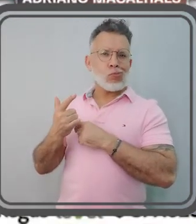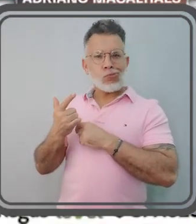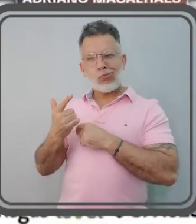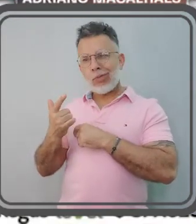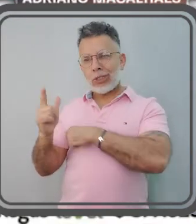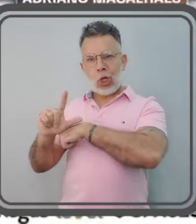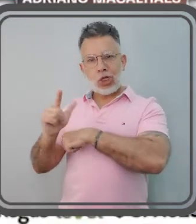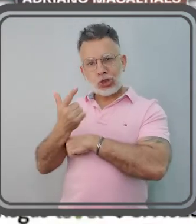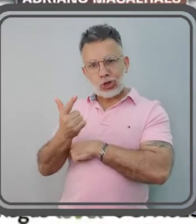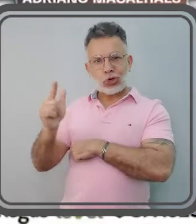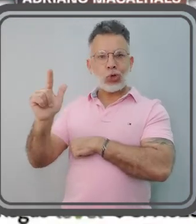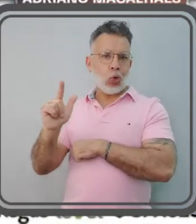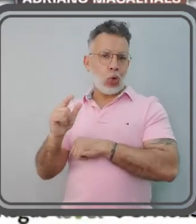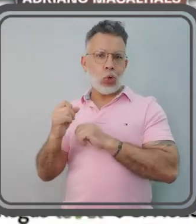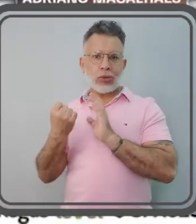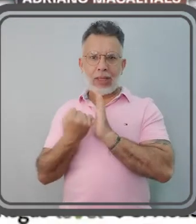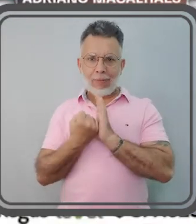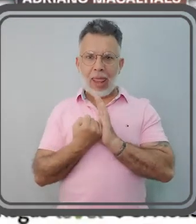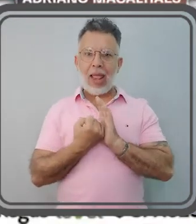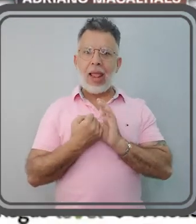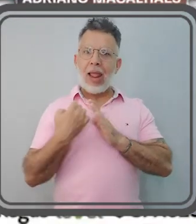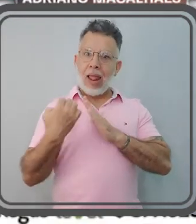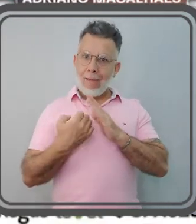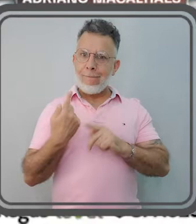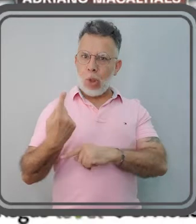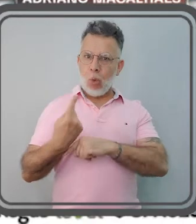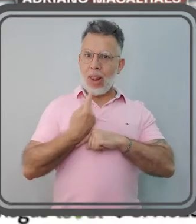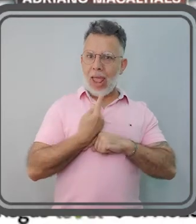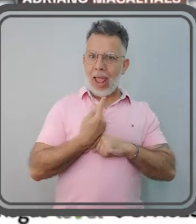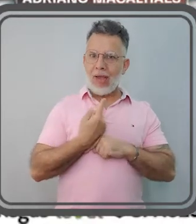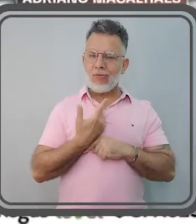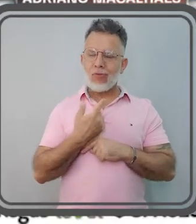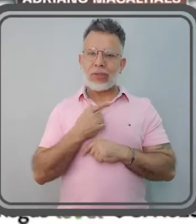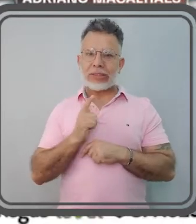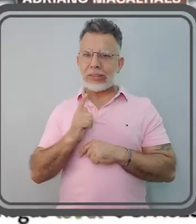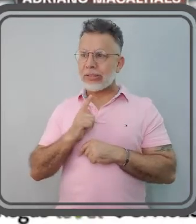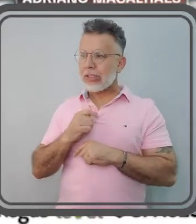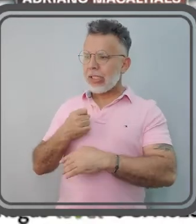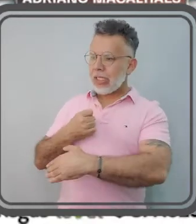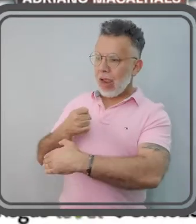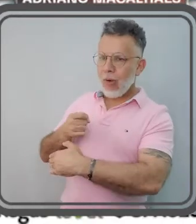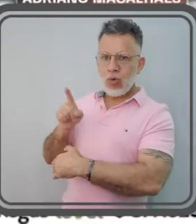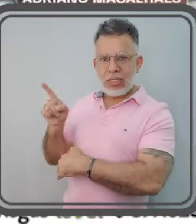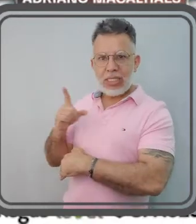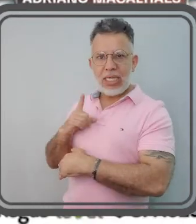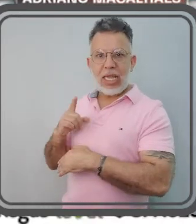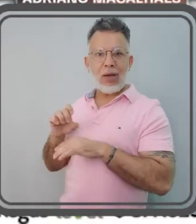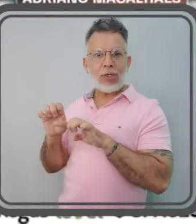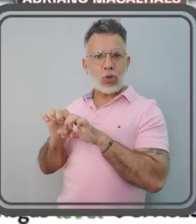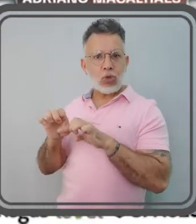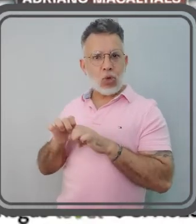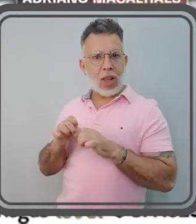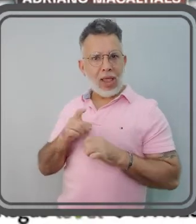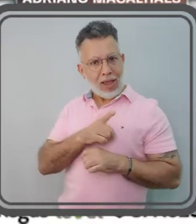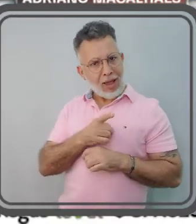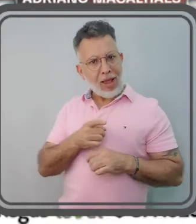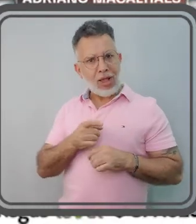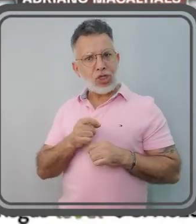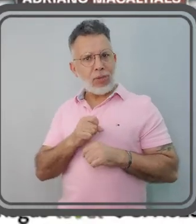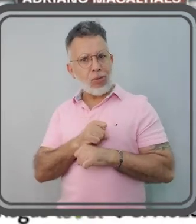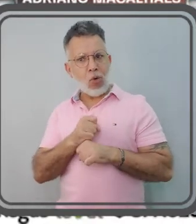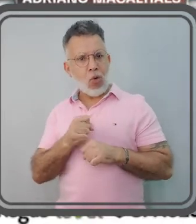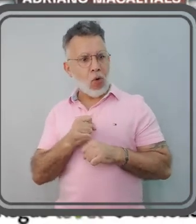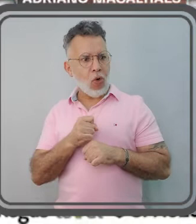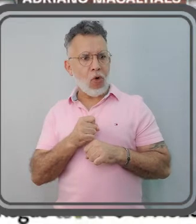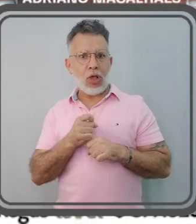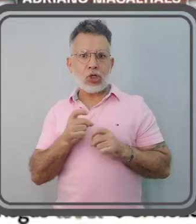falando, cara, eu tenho uma cozinha lá, eu tenho uma estrutura de delivery, só que eu não vendo de manhã e eu não vendo à tarde, né? E aonde exatamente que você vende? Você consegue